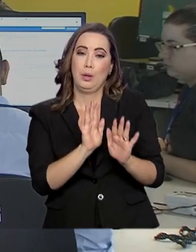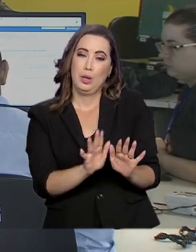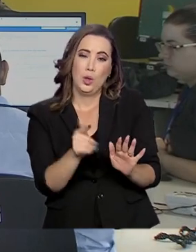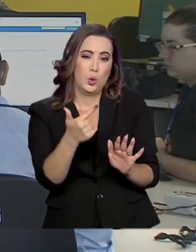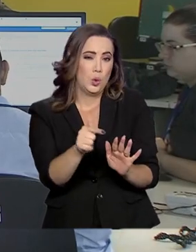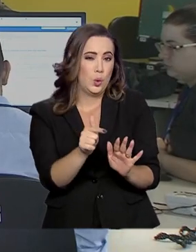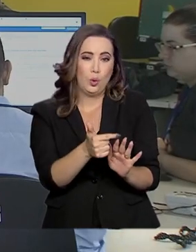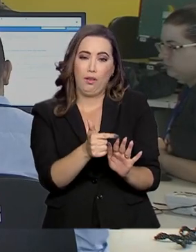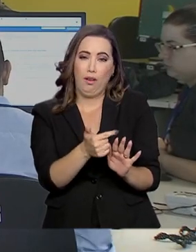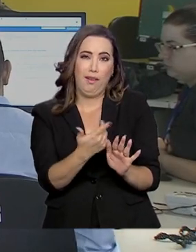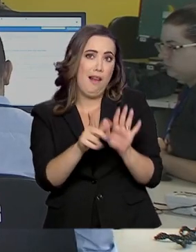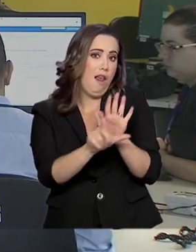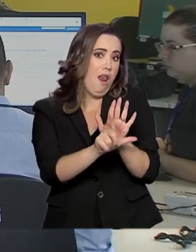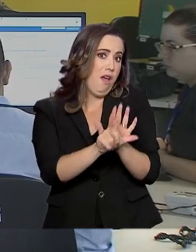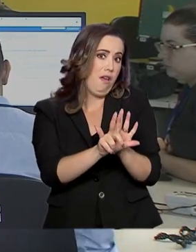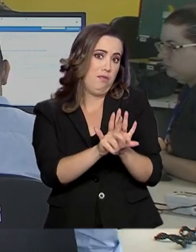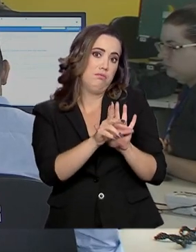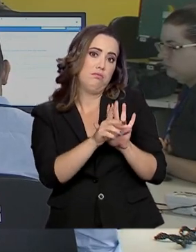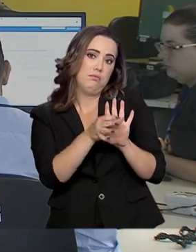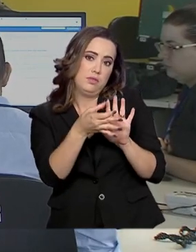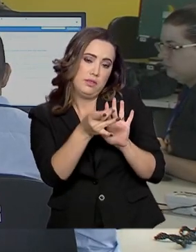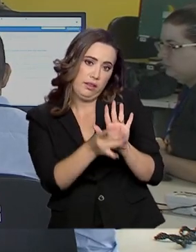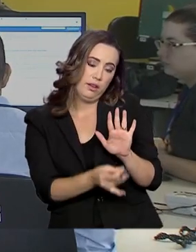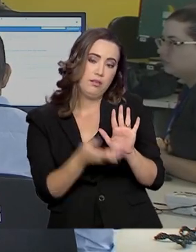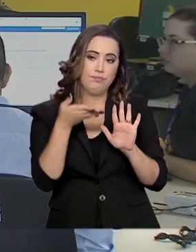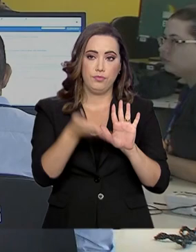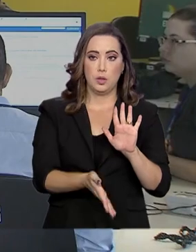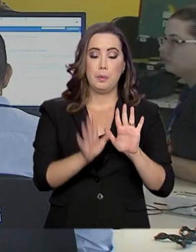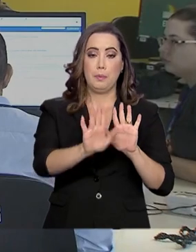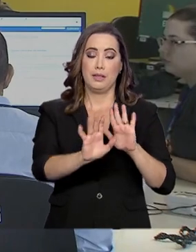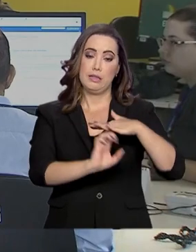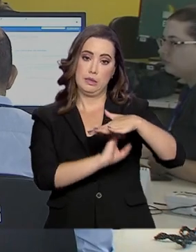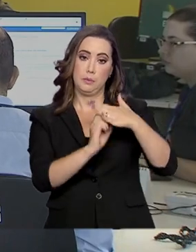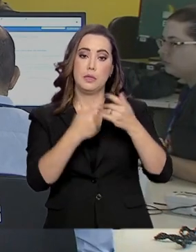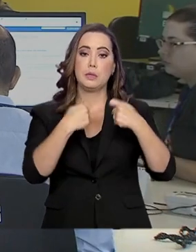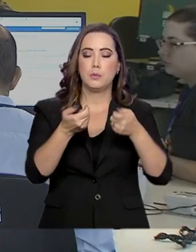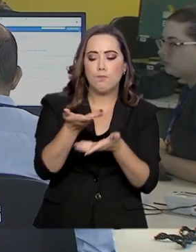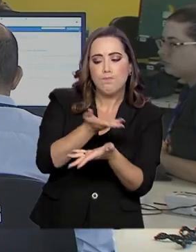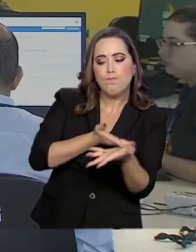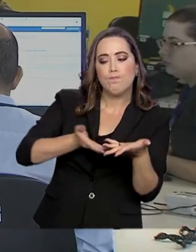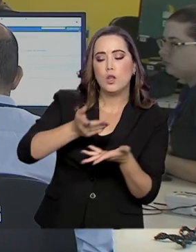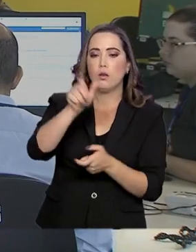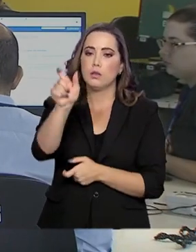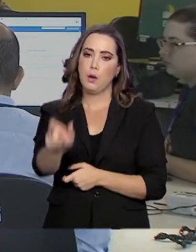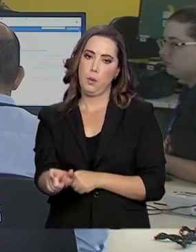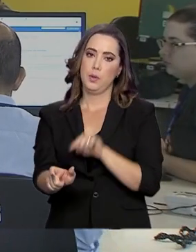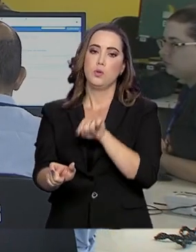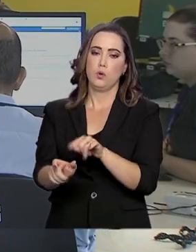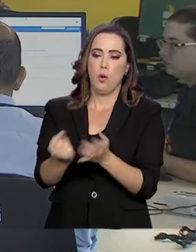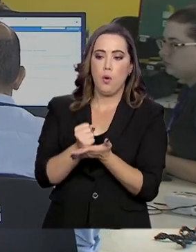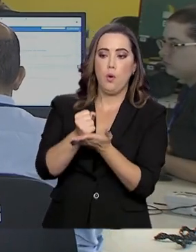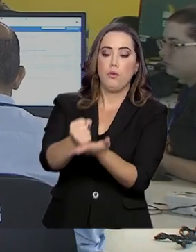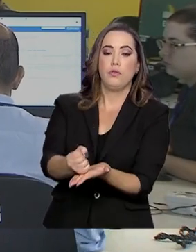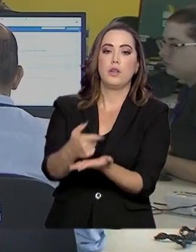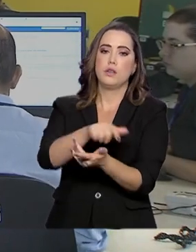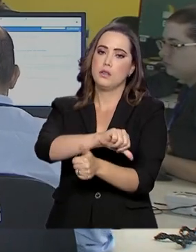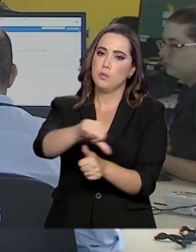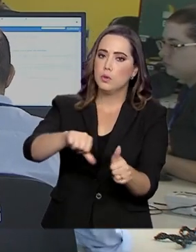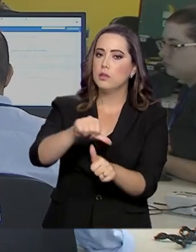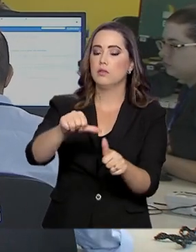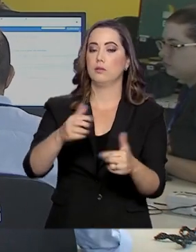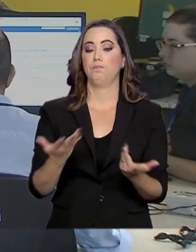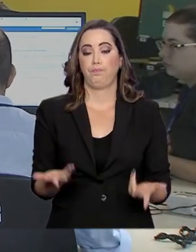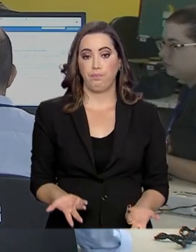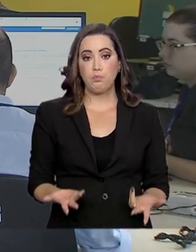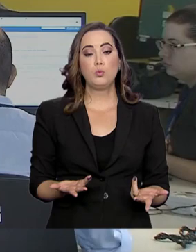não haja previsão legal específica para essa hipótese, as empresas precisam negociar com o consumidor e oferecer as alternativas.